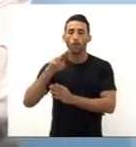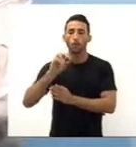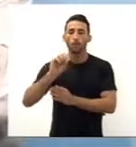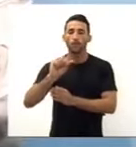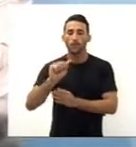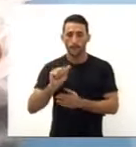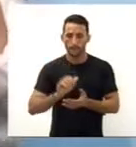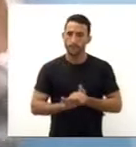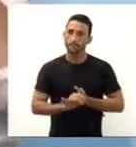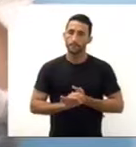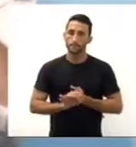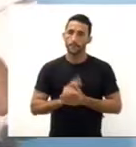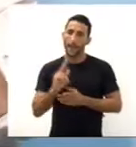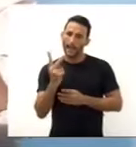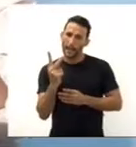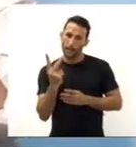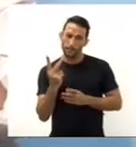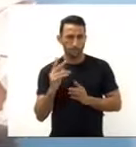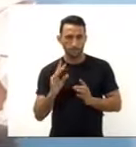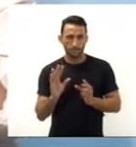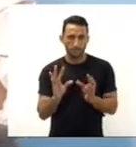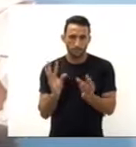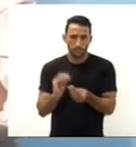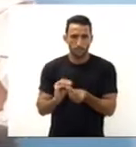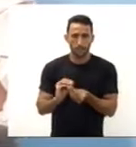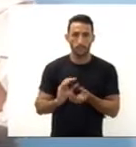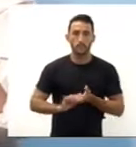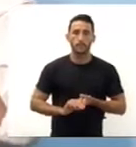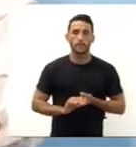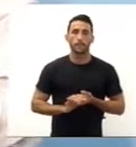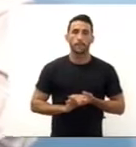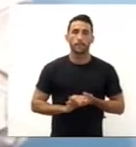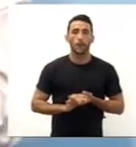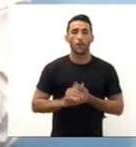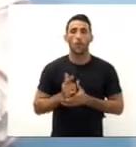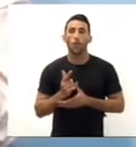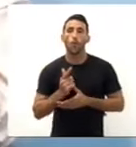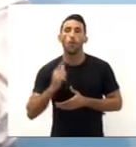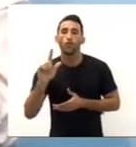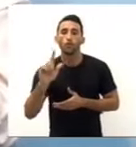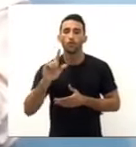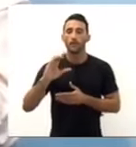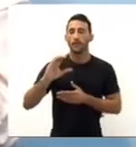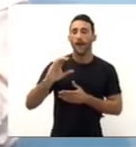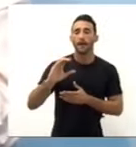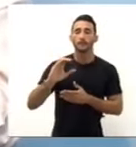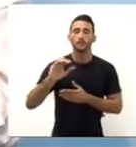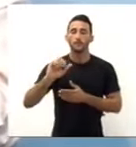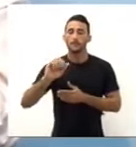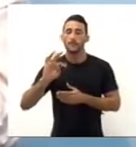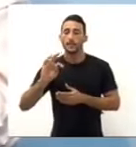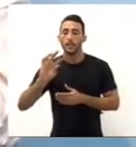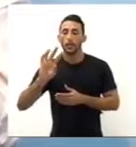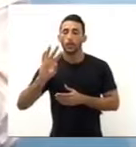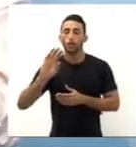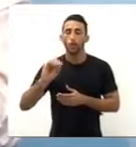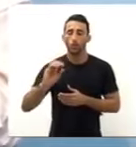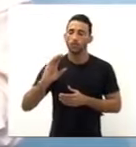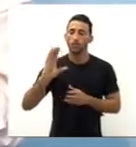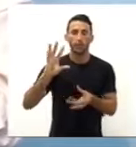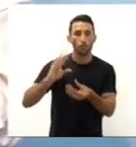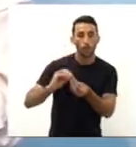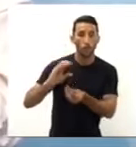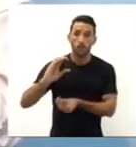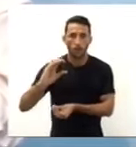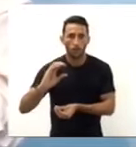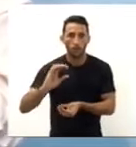oposto hipotenusa. E os demais são o quê? Os catetos. Então, ó, olhando a esse ângulo, eu tenho